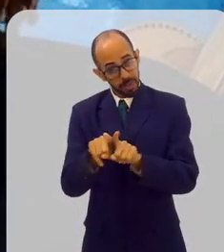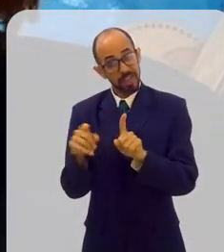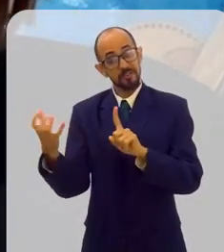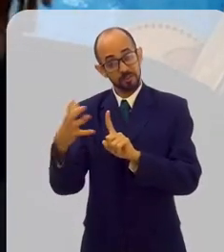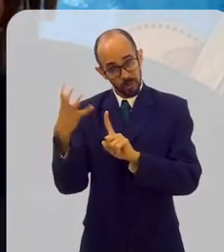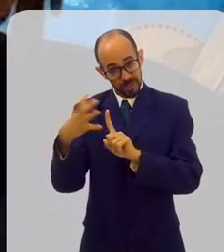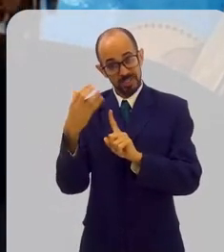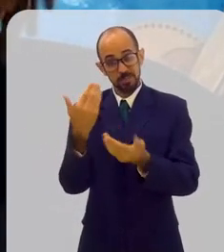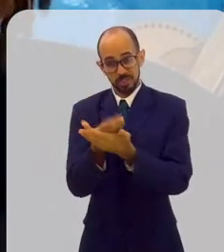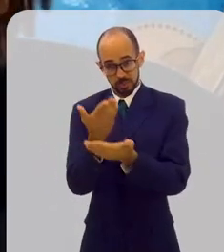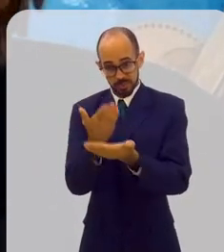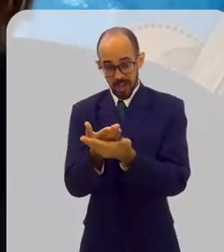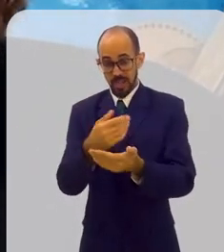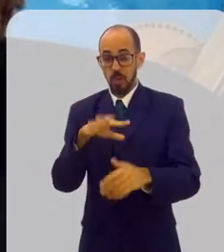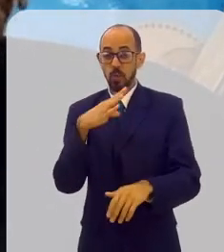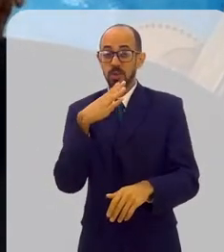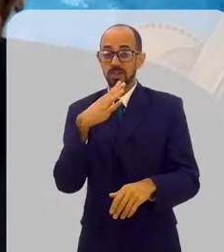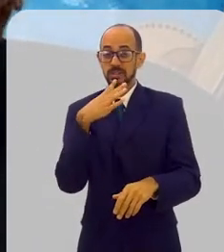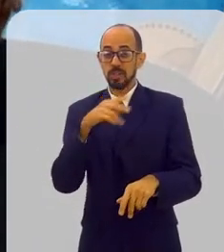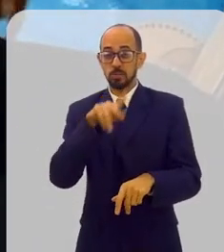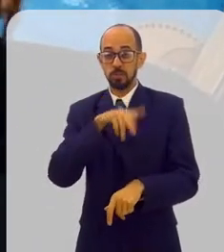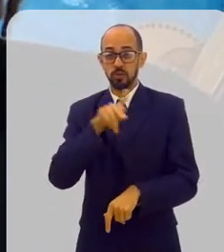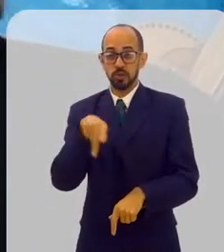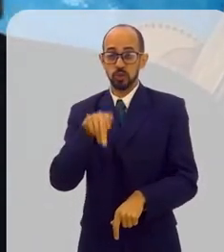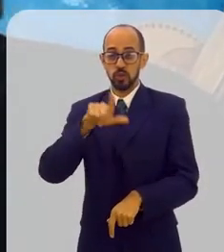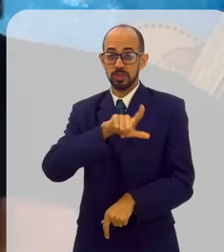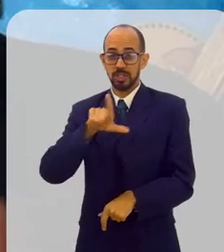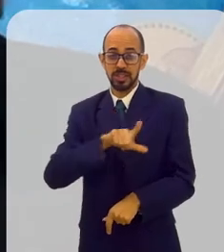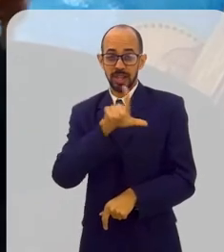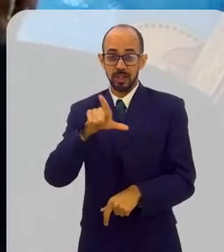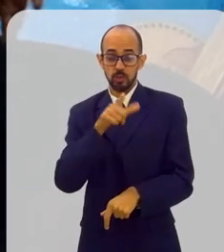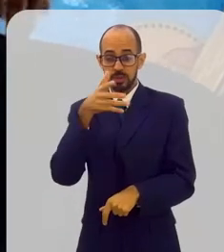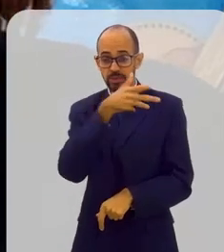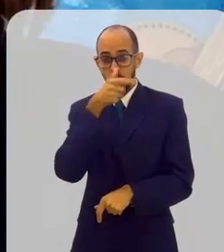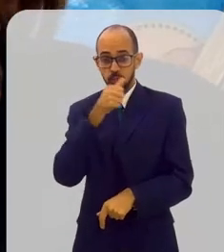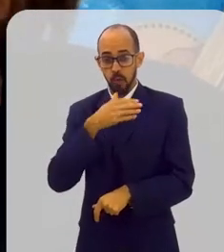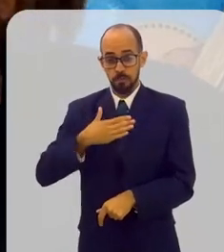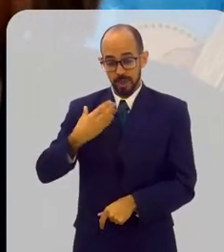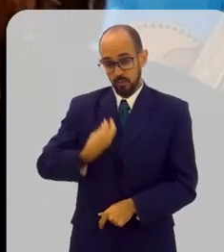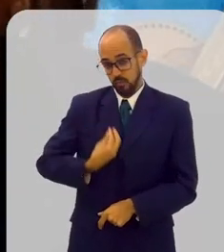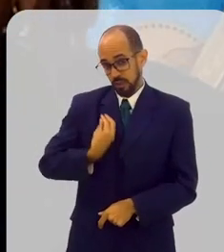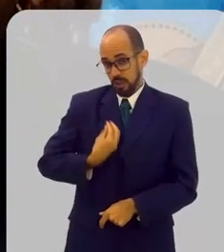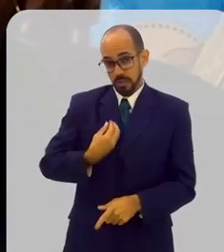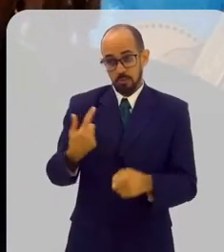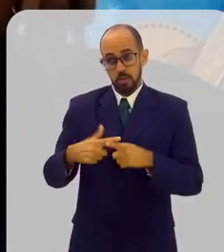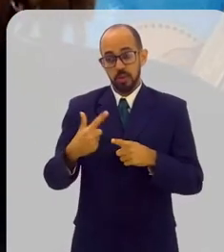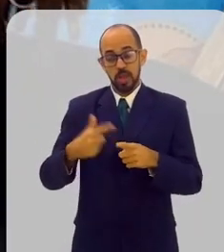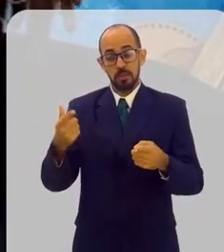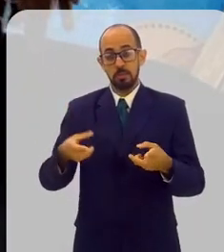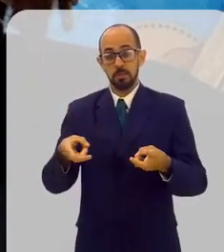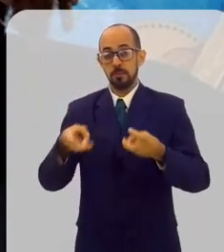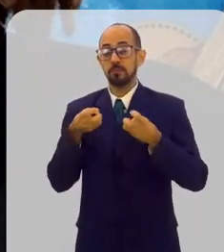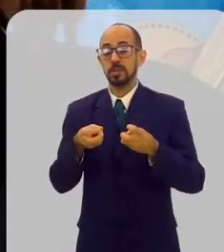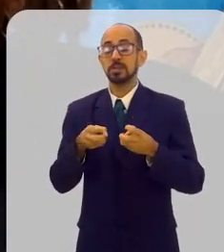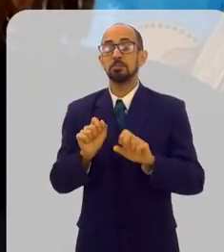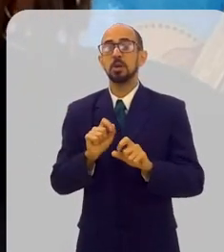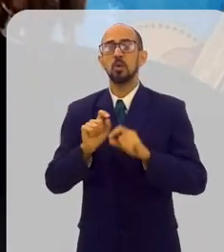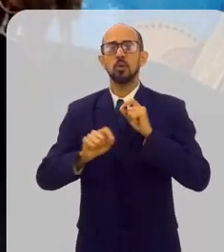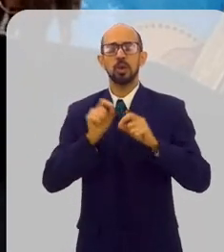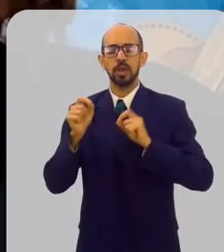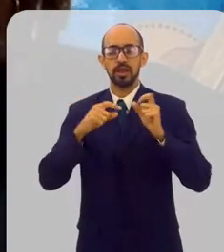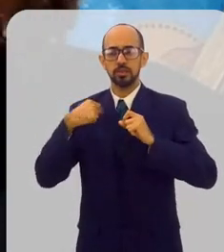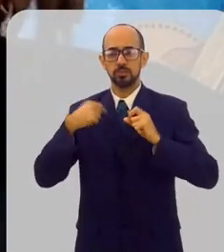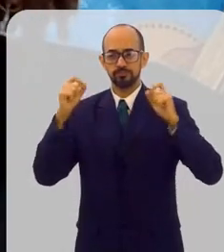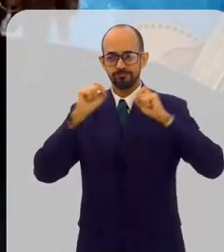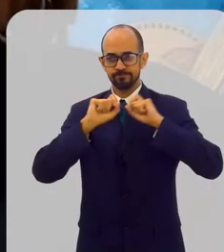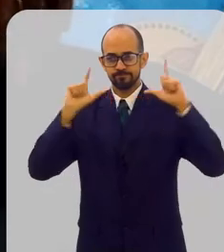Foi ali que eu conheci um grande professor de literatura que salvou a minha vida, né? Que fez com que eu abrisse os